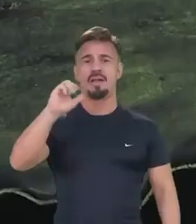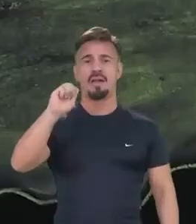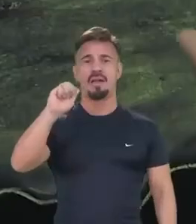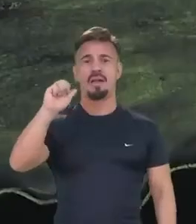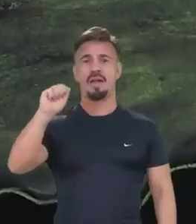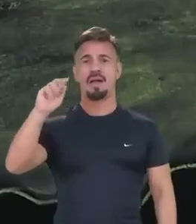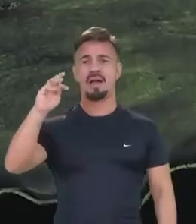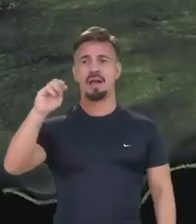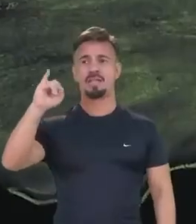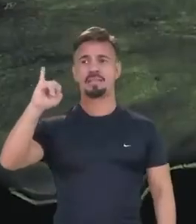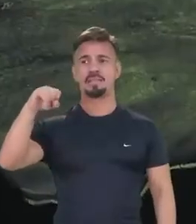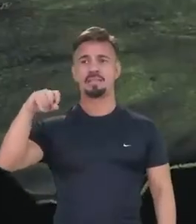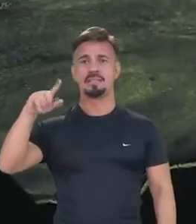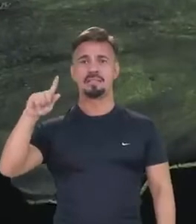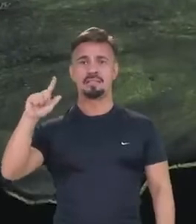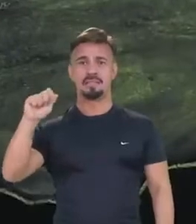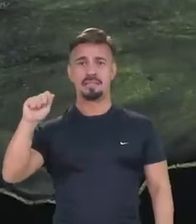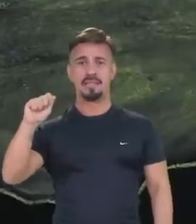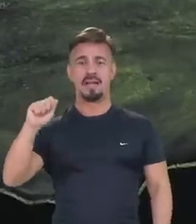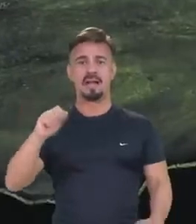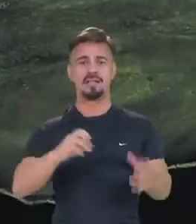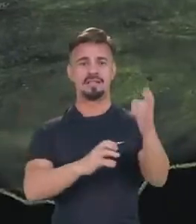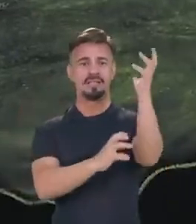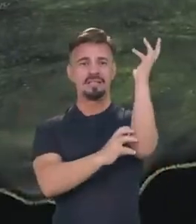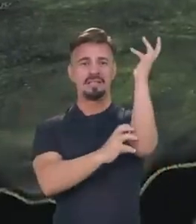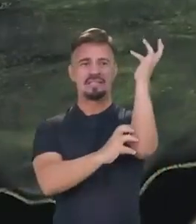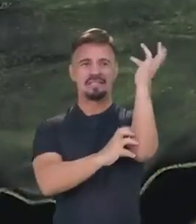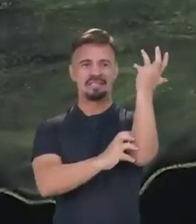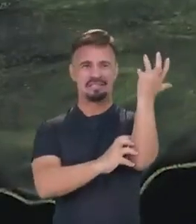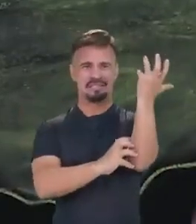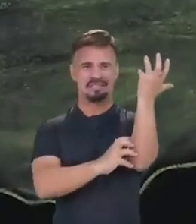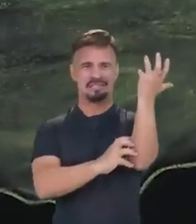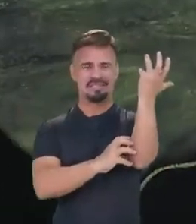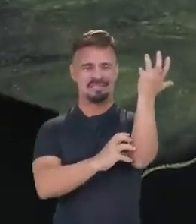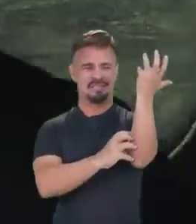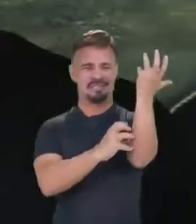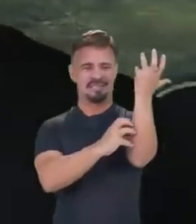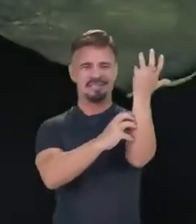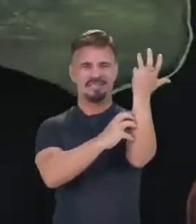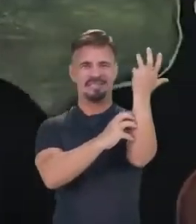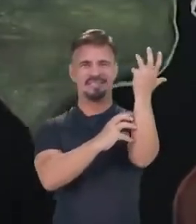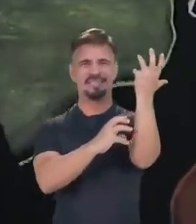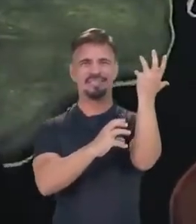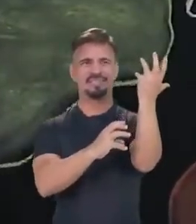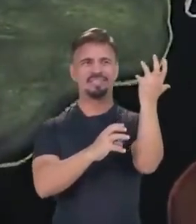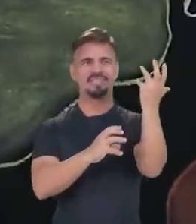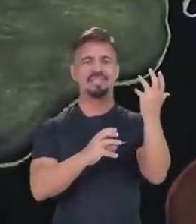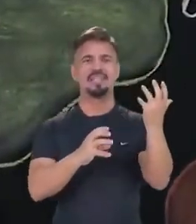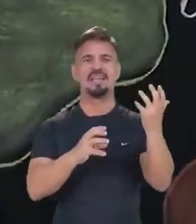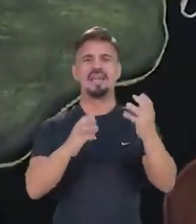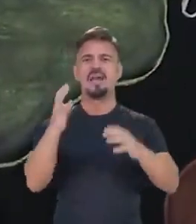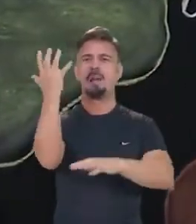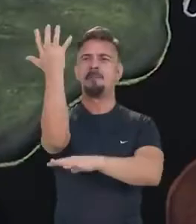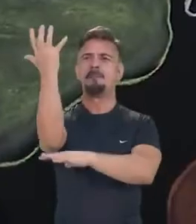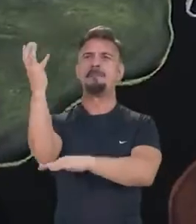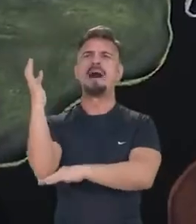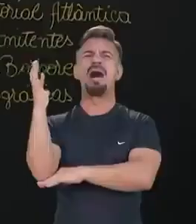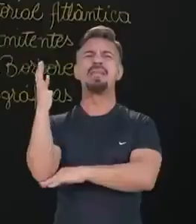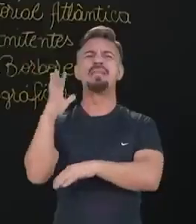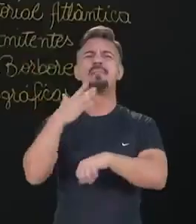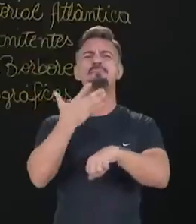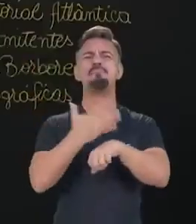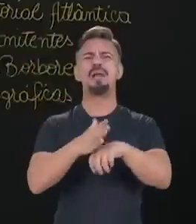Caatinga. Caatinga, então, que lá os indígenas, traduzido lá da língua deles, é chamado de Mata